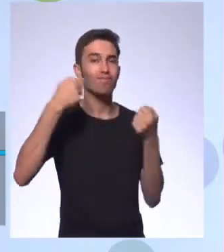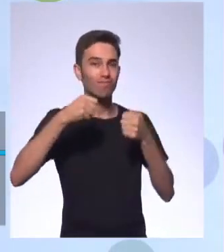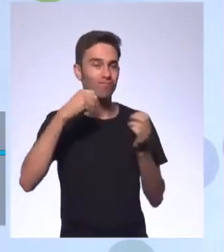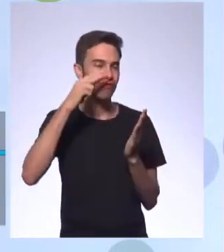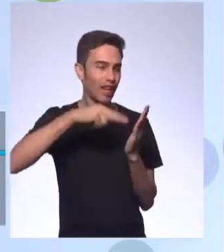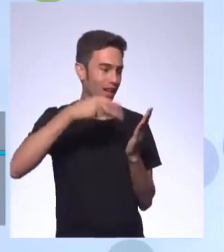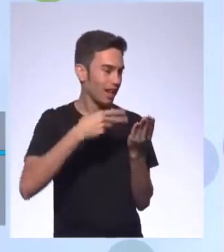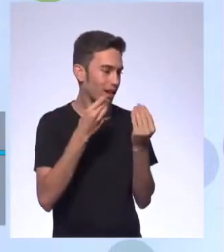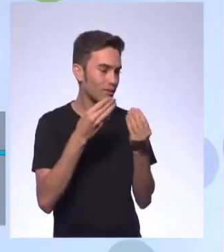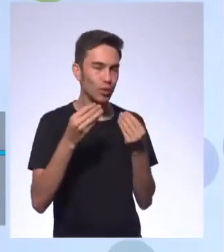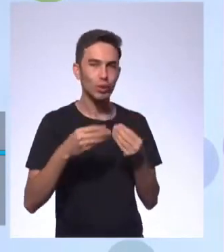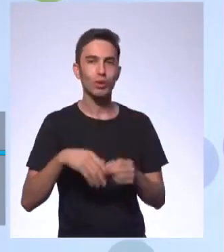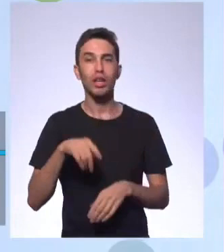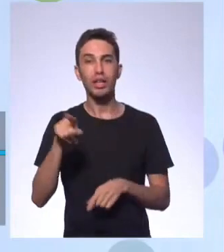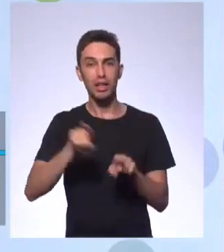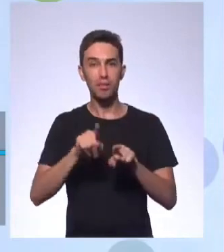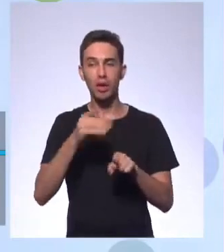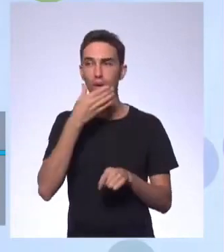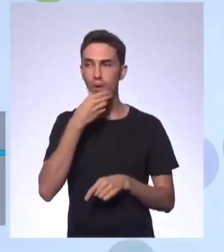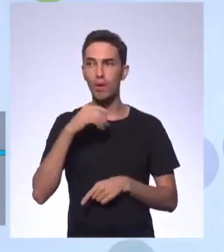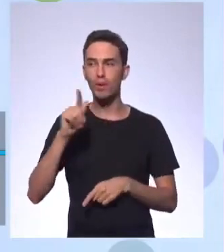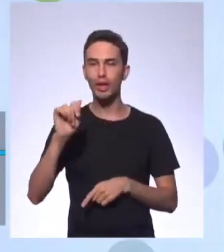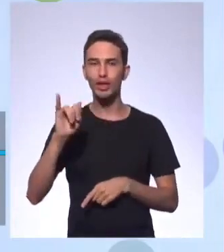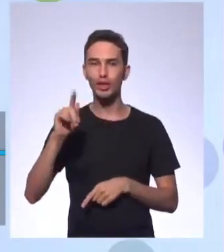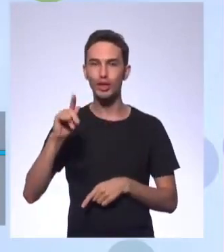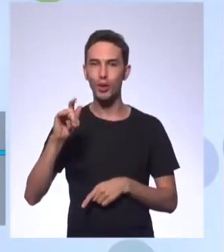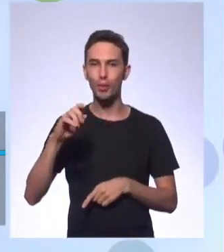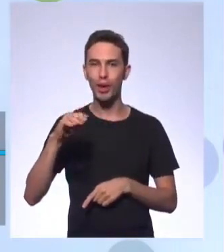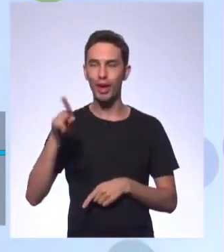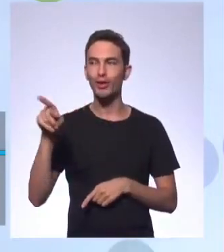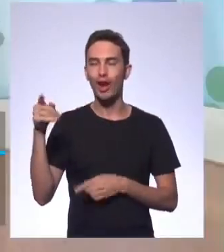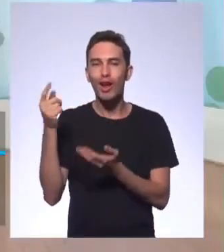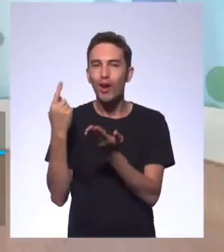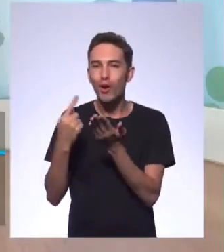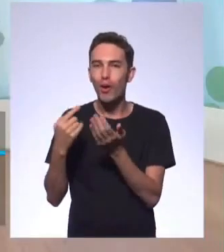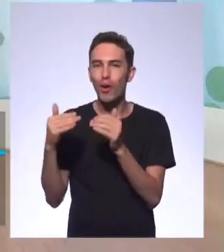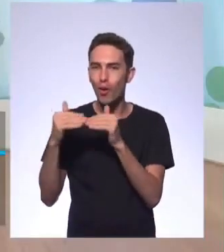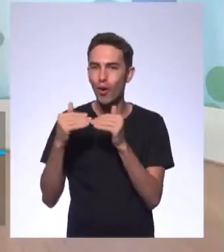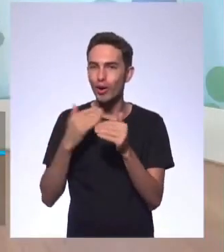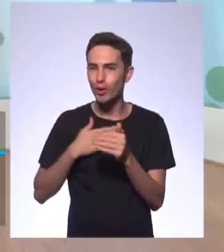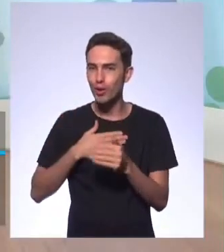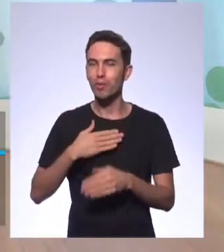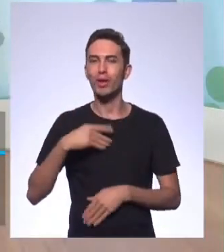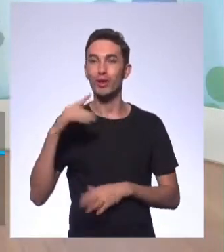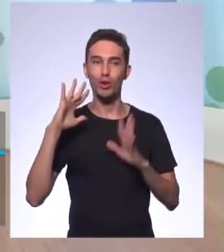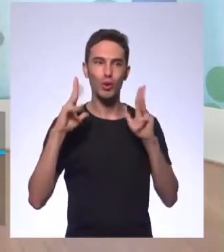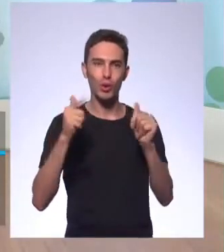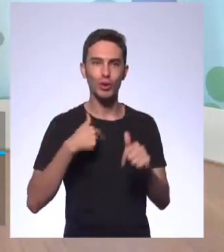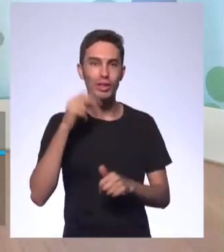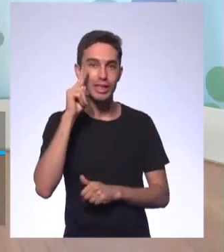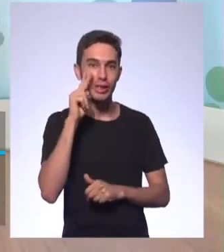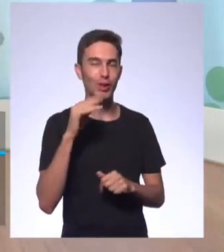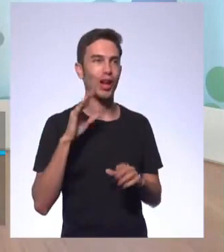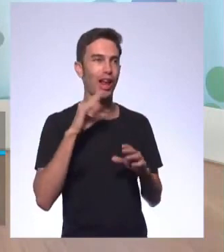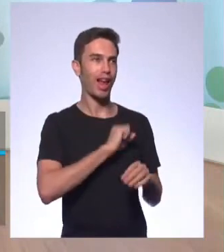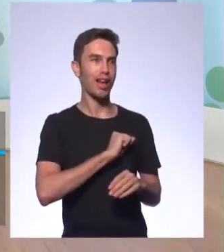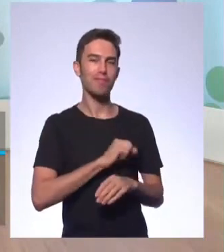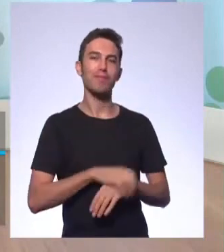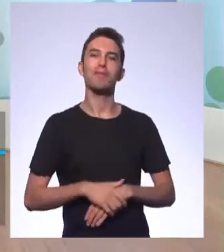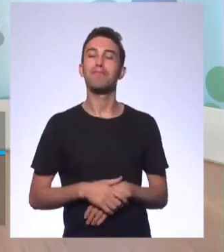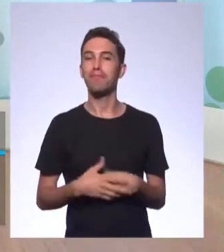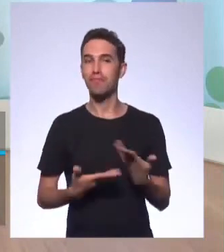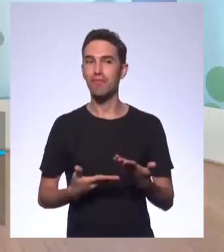e o Gilberto concorda comigo, né? Nós adoramos histórias. Deixa eu ler só mais uma aqui. Claro. É a Provivian. Oh, meu Deus,